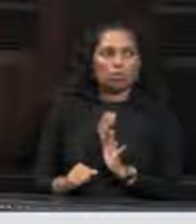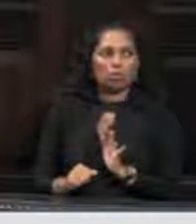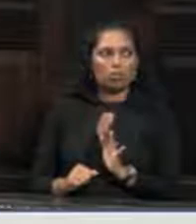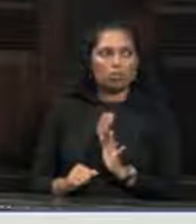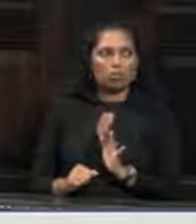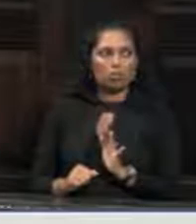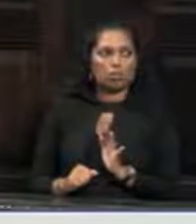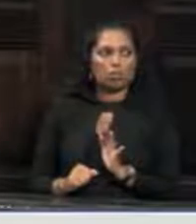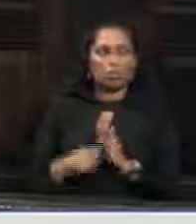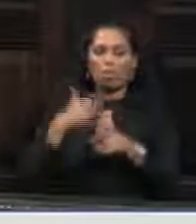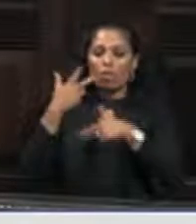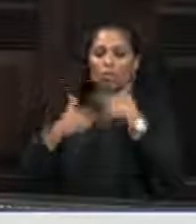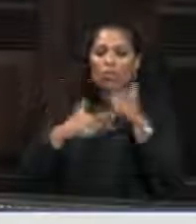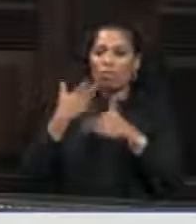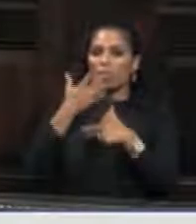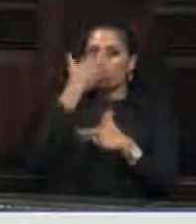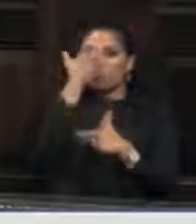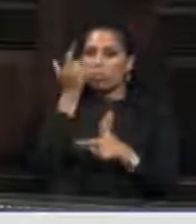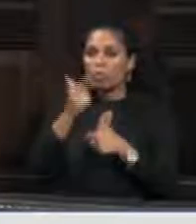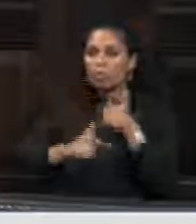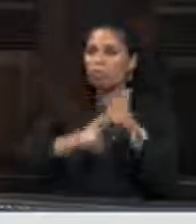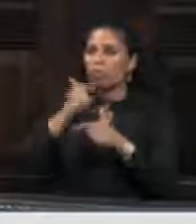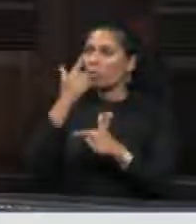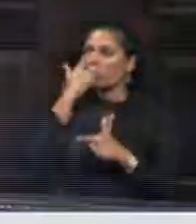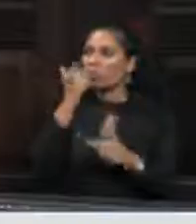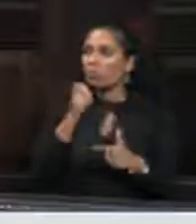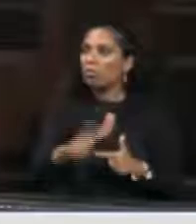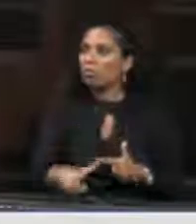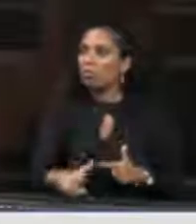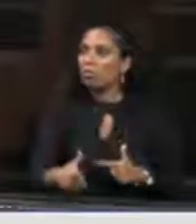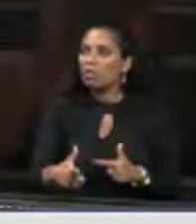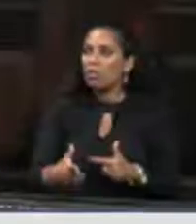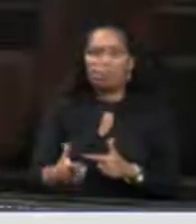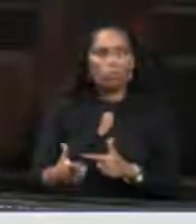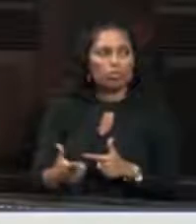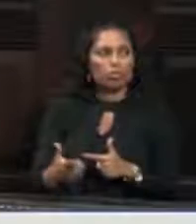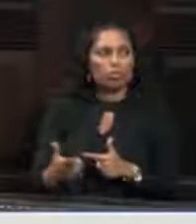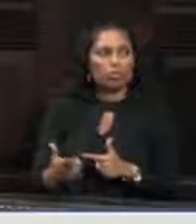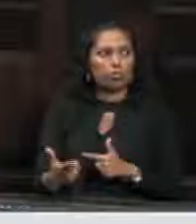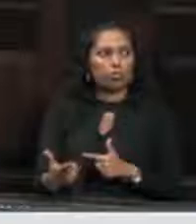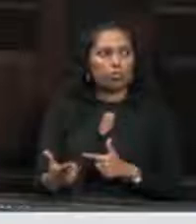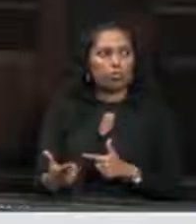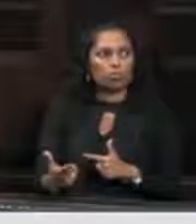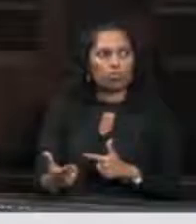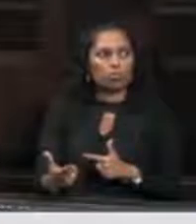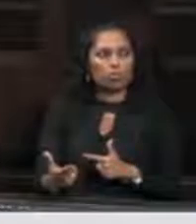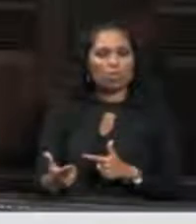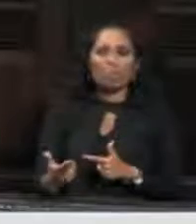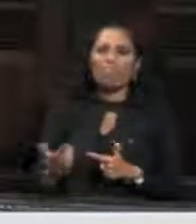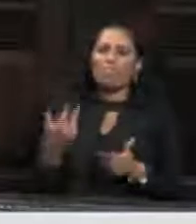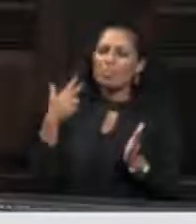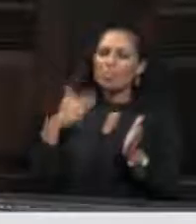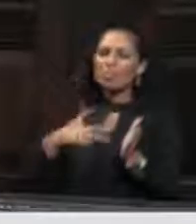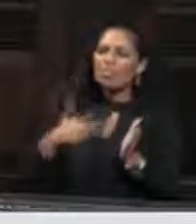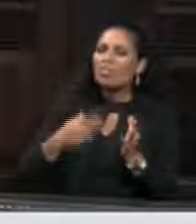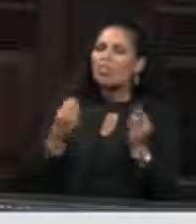Catadores de material reciclável, catadores de lixo. Agora veja bem,